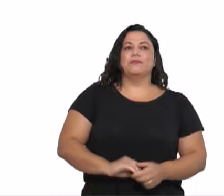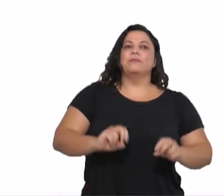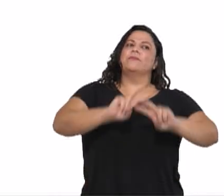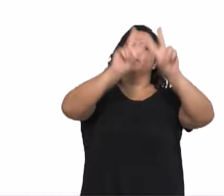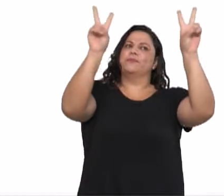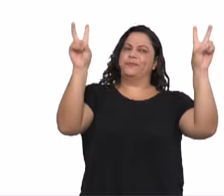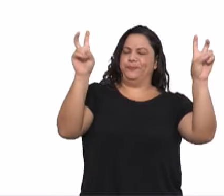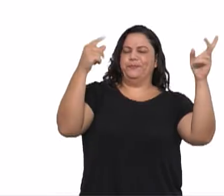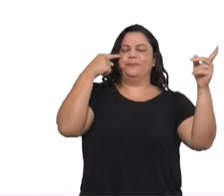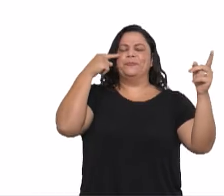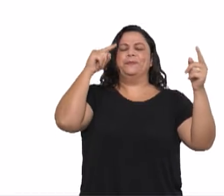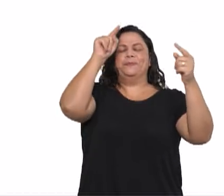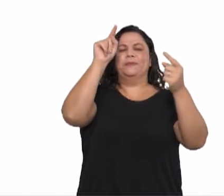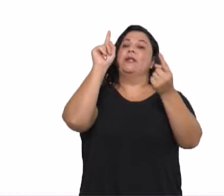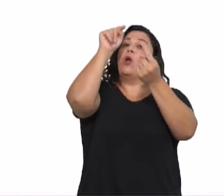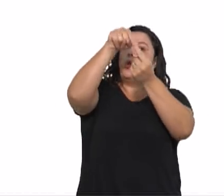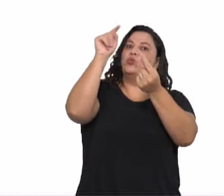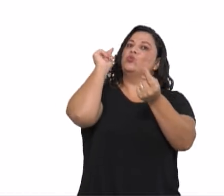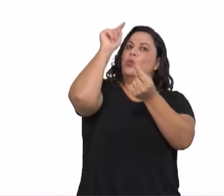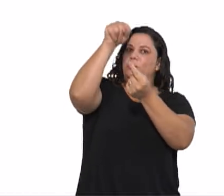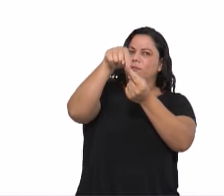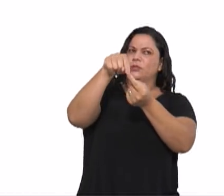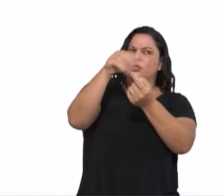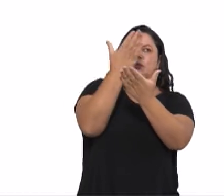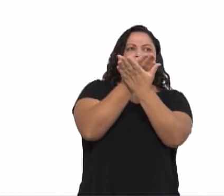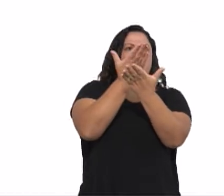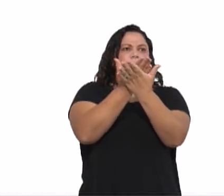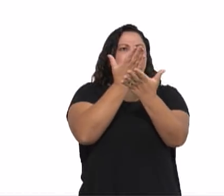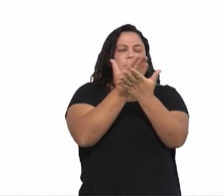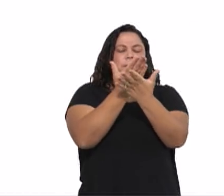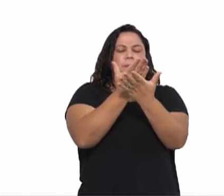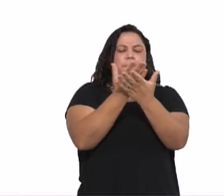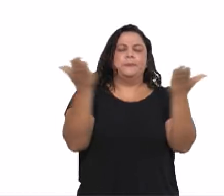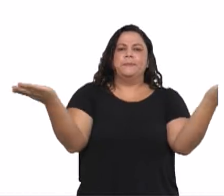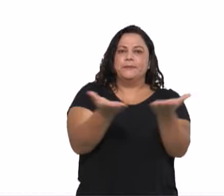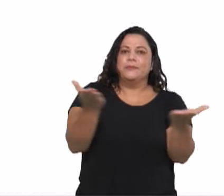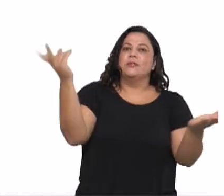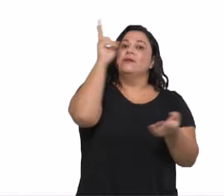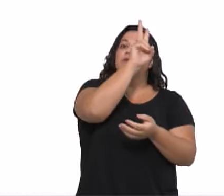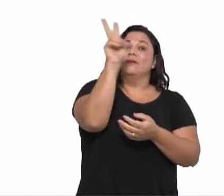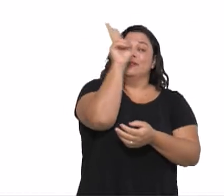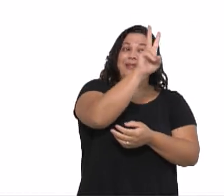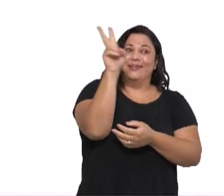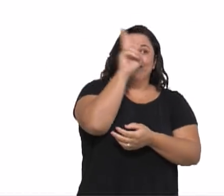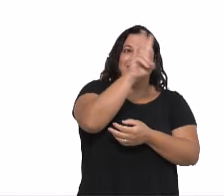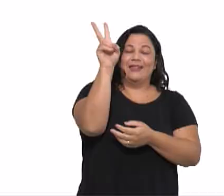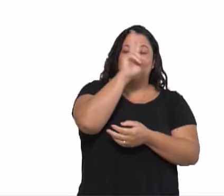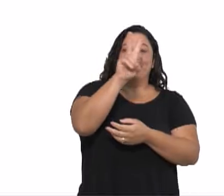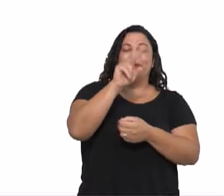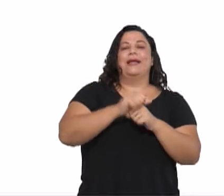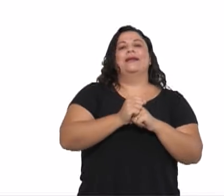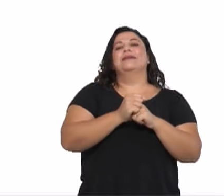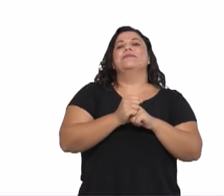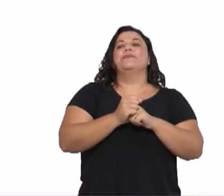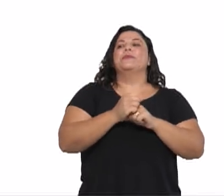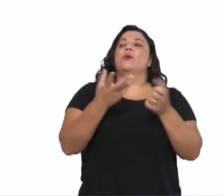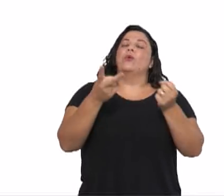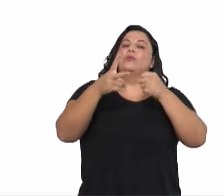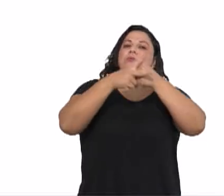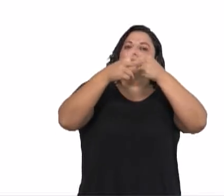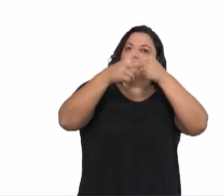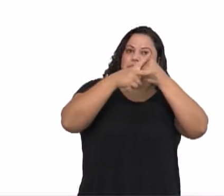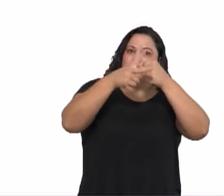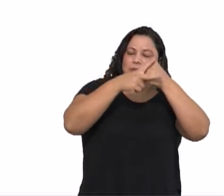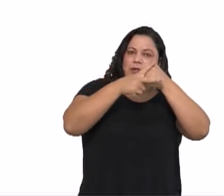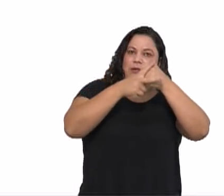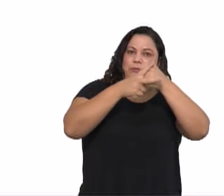Objetivos da aula. Hoje nós vamos relembrar, tá, o núcleo, o verbo como núcleo das